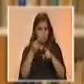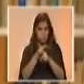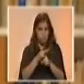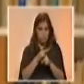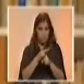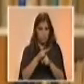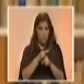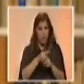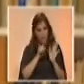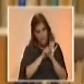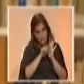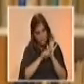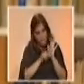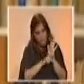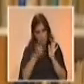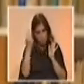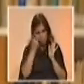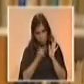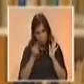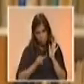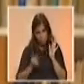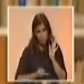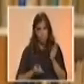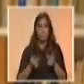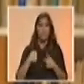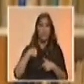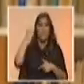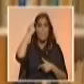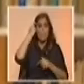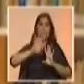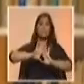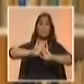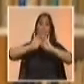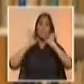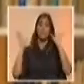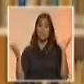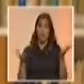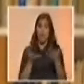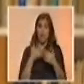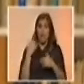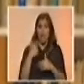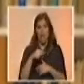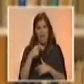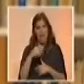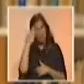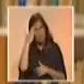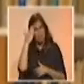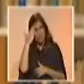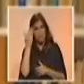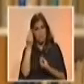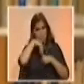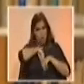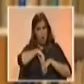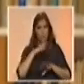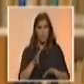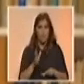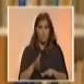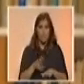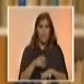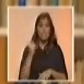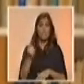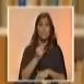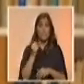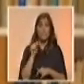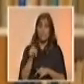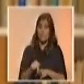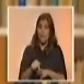estritas. E eu penso que há, em geral, uma tomada de consciência destes agentes no sentido